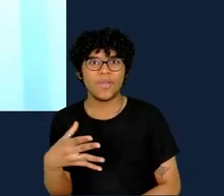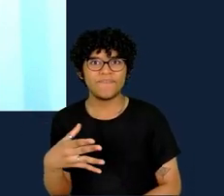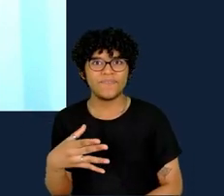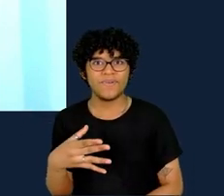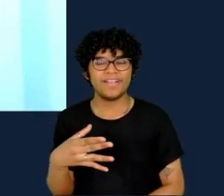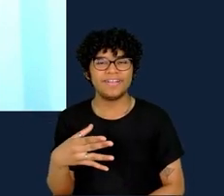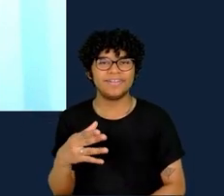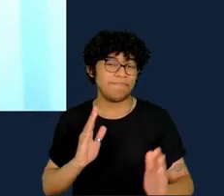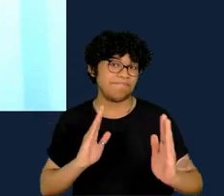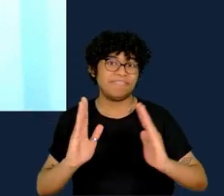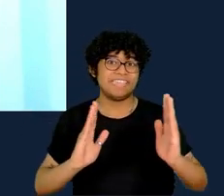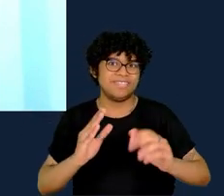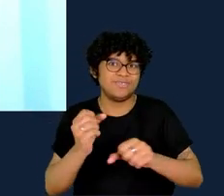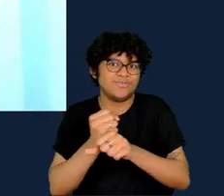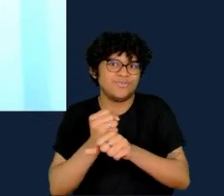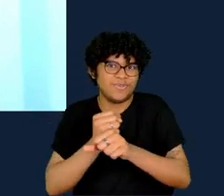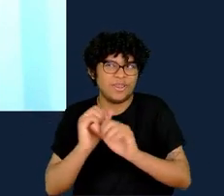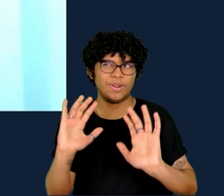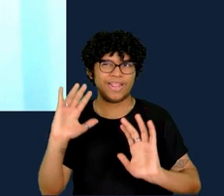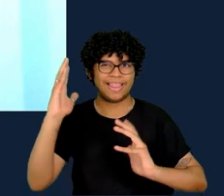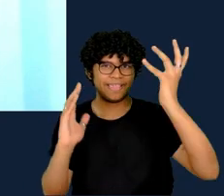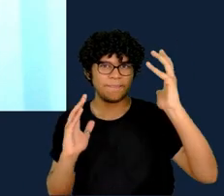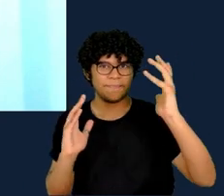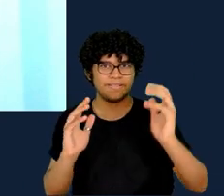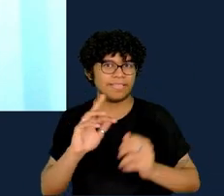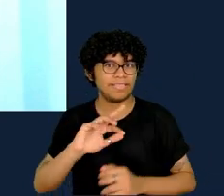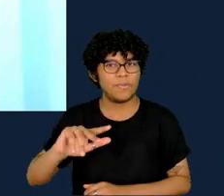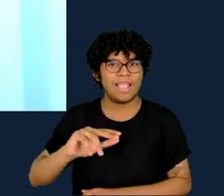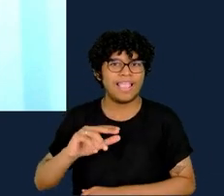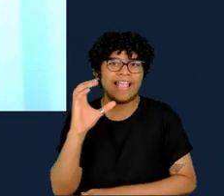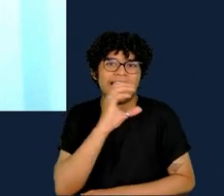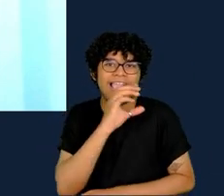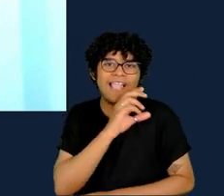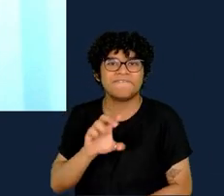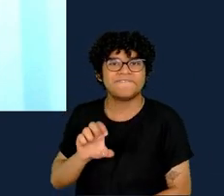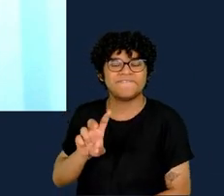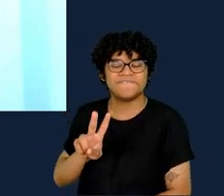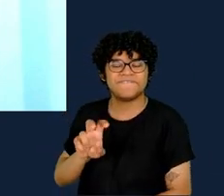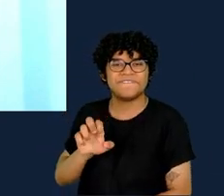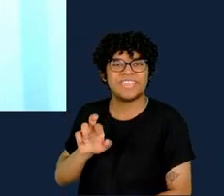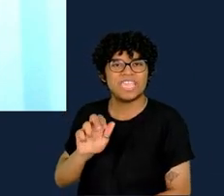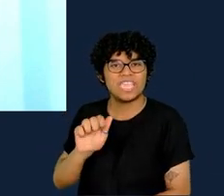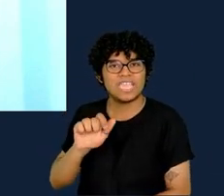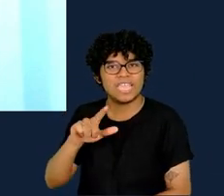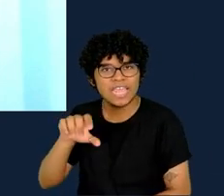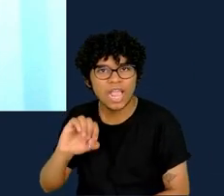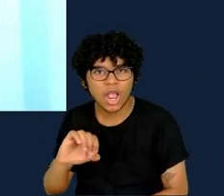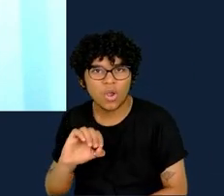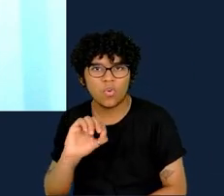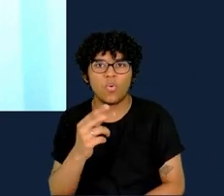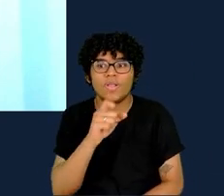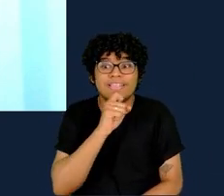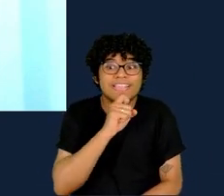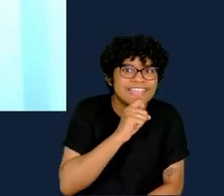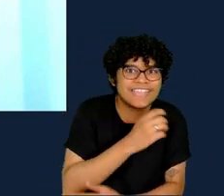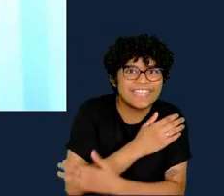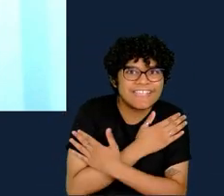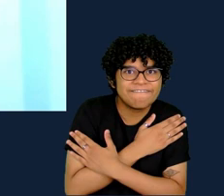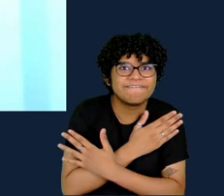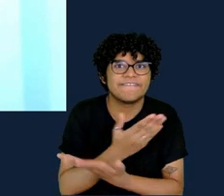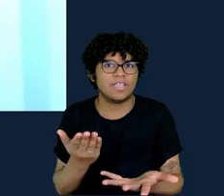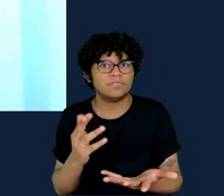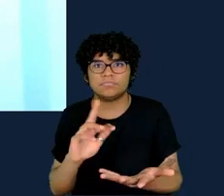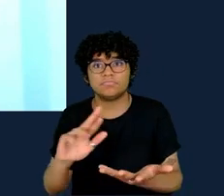estações móveis, não era o verão, não era o inverno, não era a primavera. Dependendo da percepção climática, novas estações iam sendo criadas. Eu achei aquilo